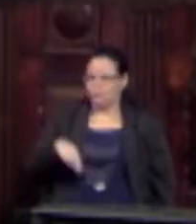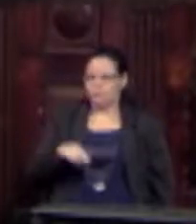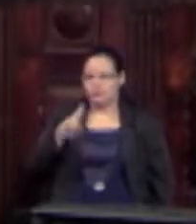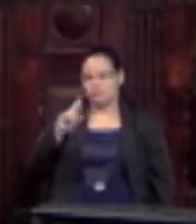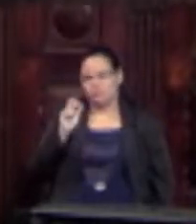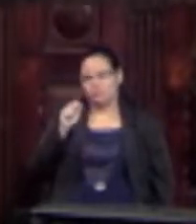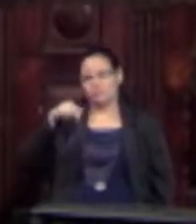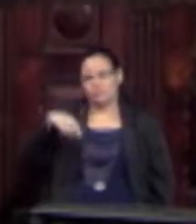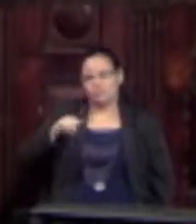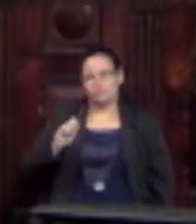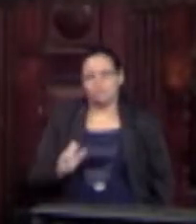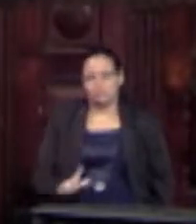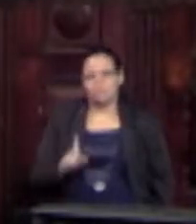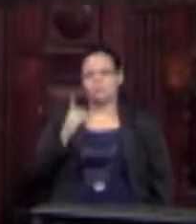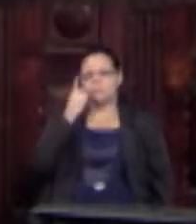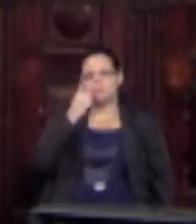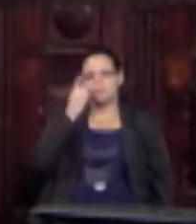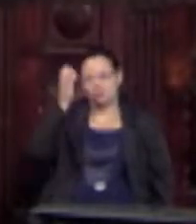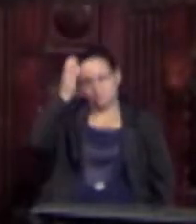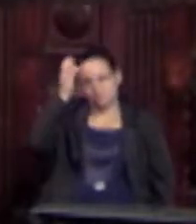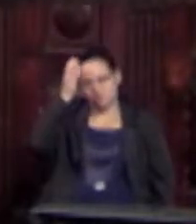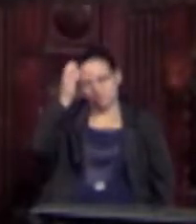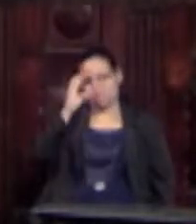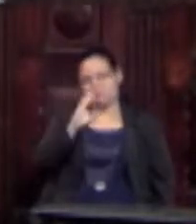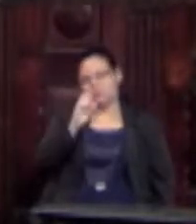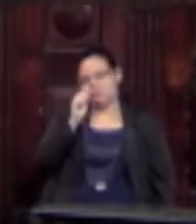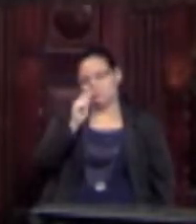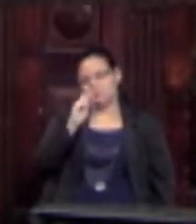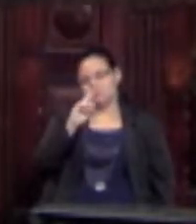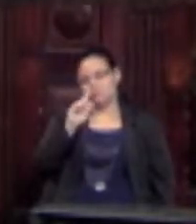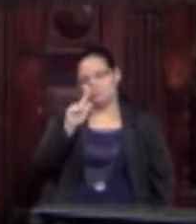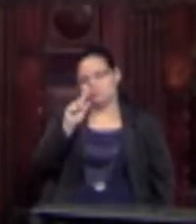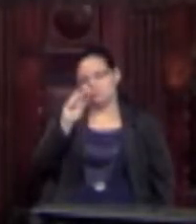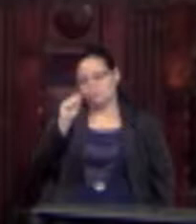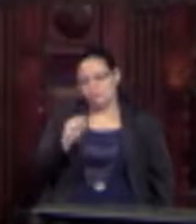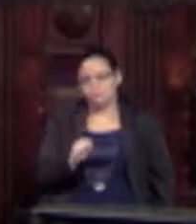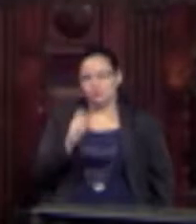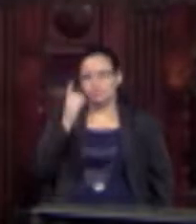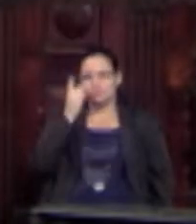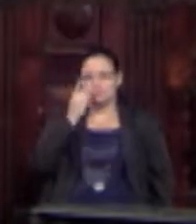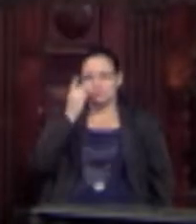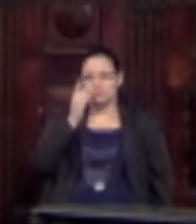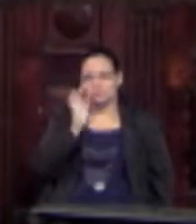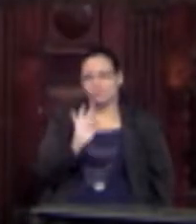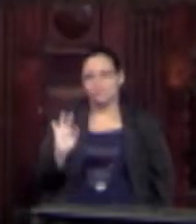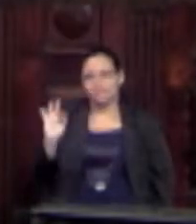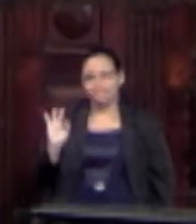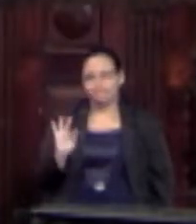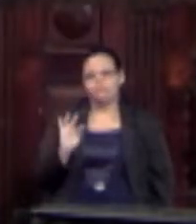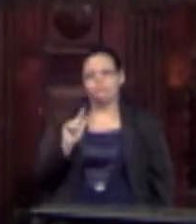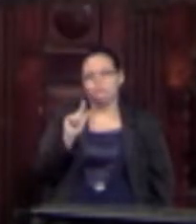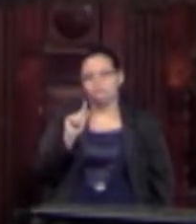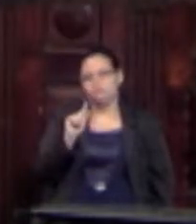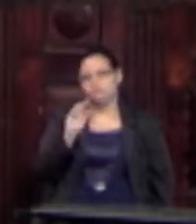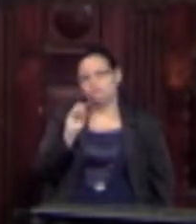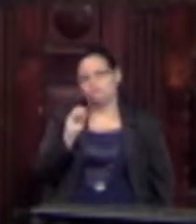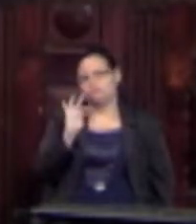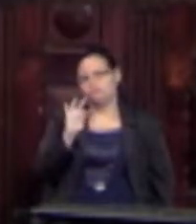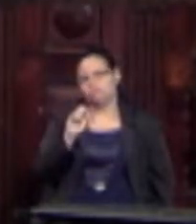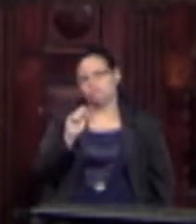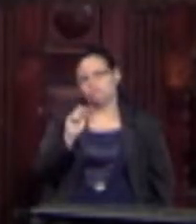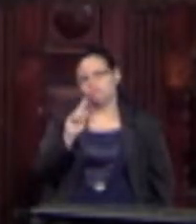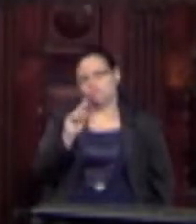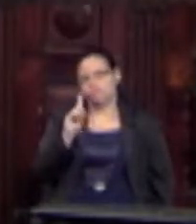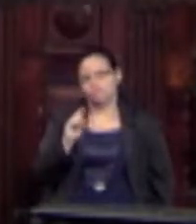deputado Tio Carlos, deputado federal Otávio Leite,